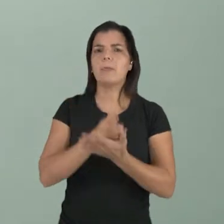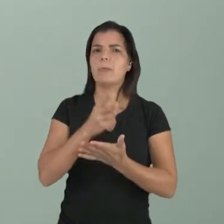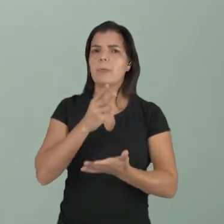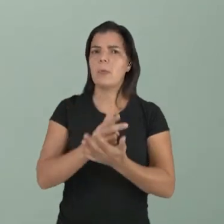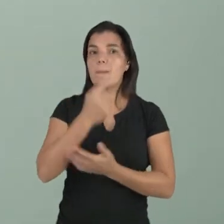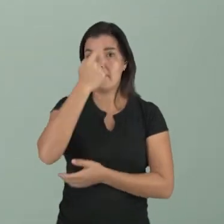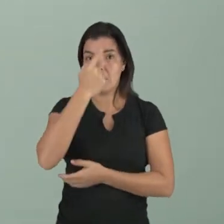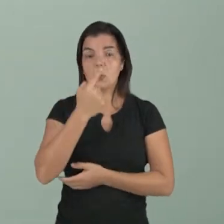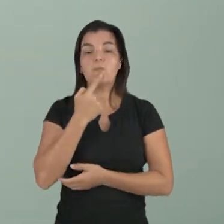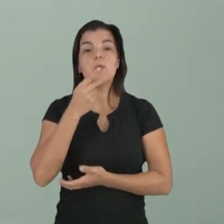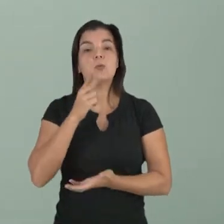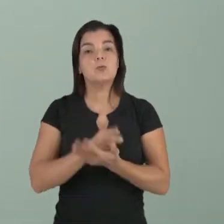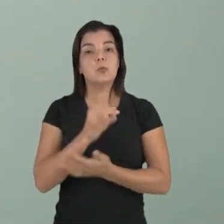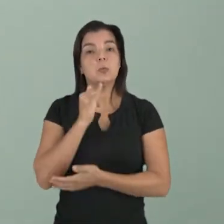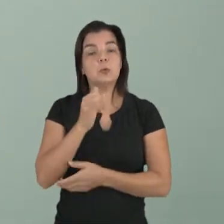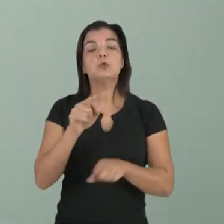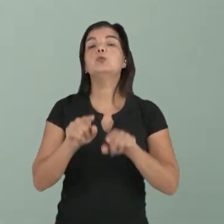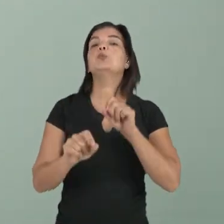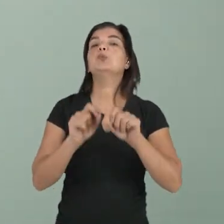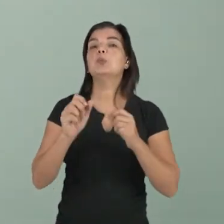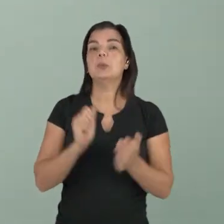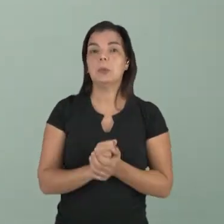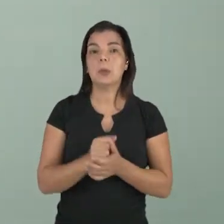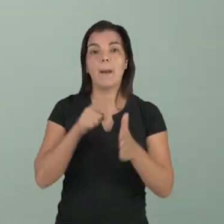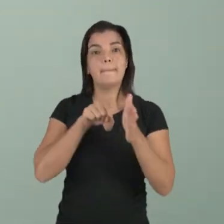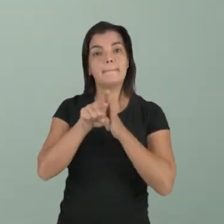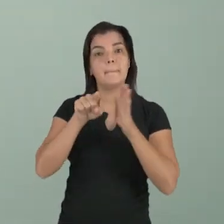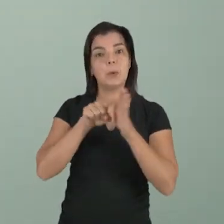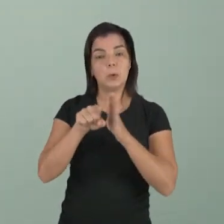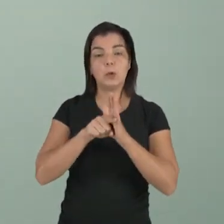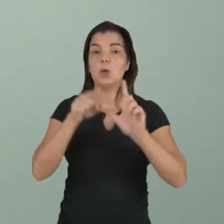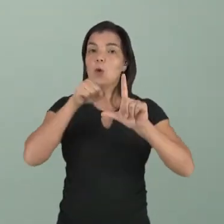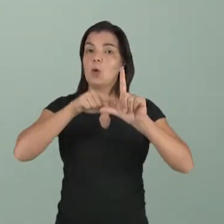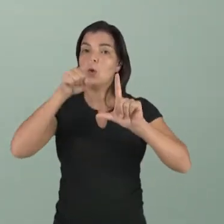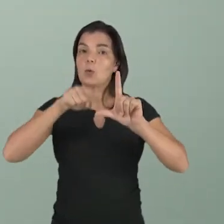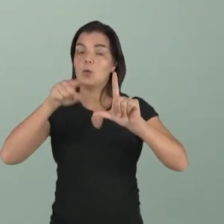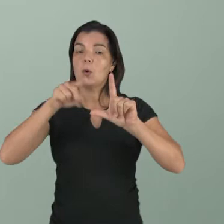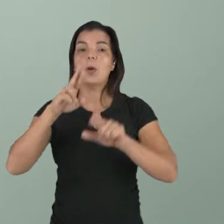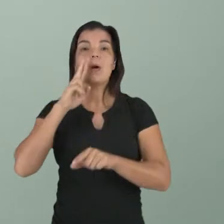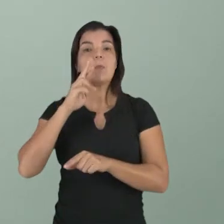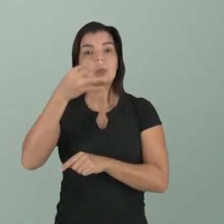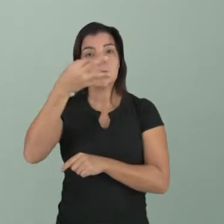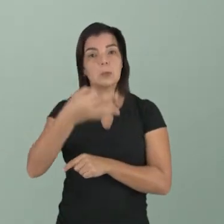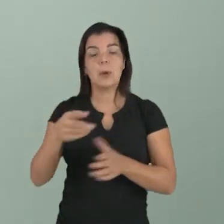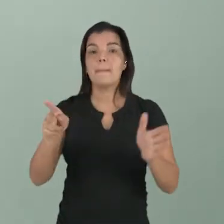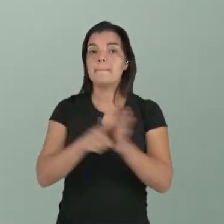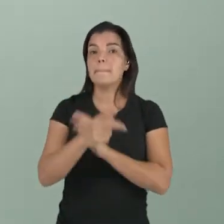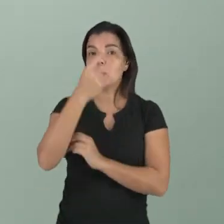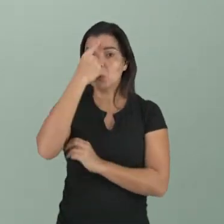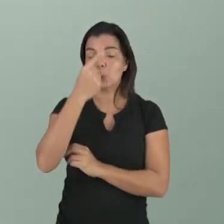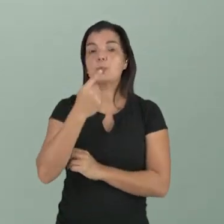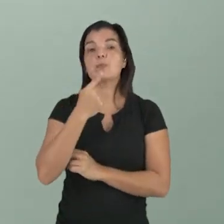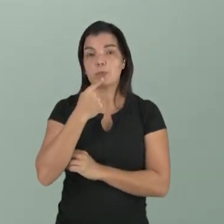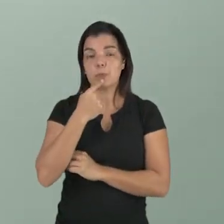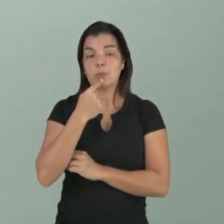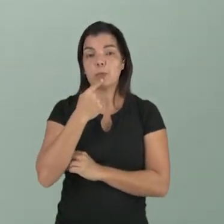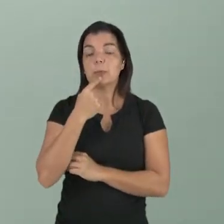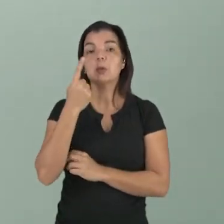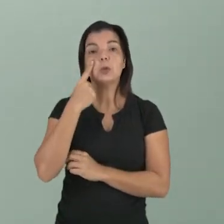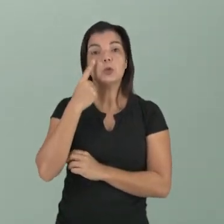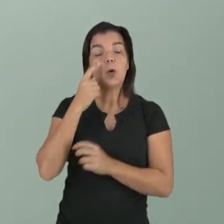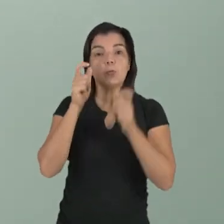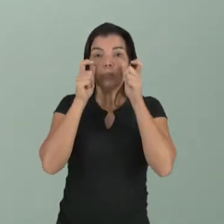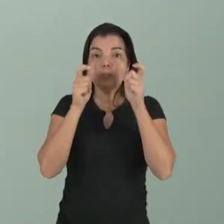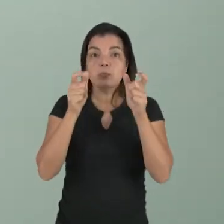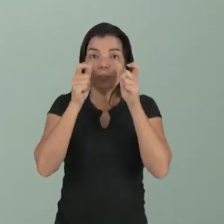imagem. Eu sempre digo para os meus alunos que aquela questão que tem gráfico ou imagem, a resposta está na própria imagem, no próprio gráfico, é só olhar